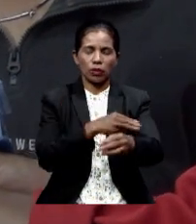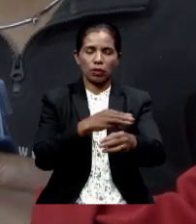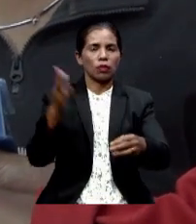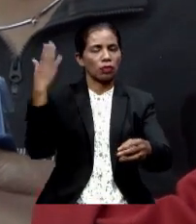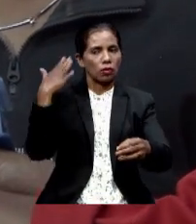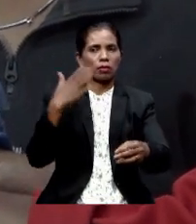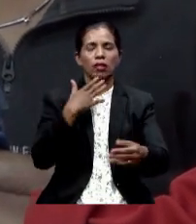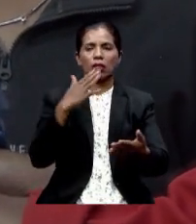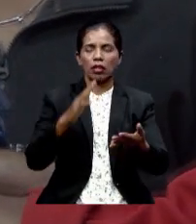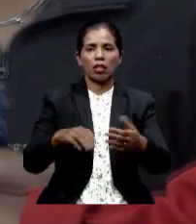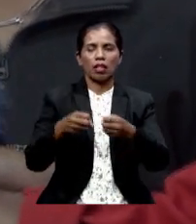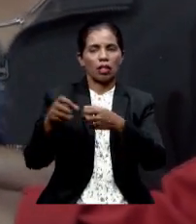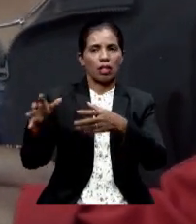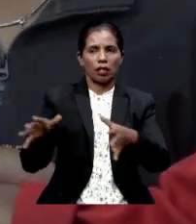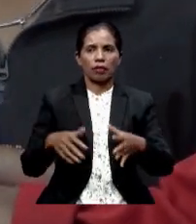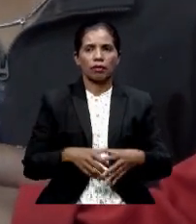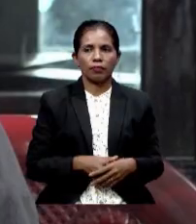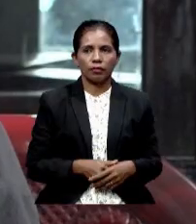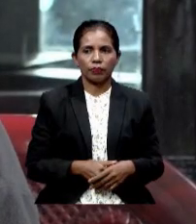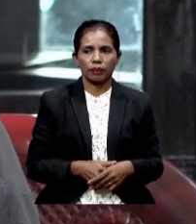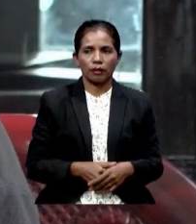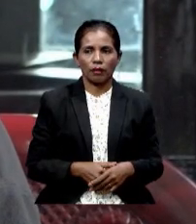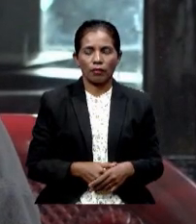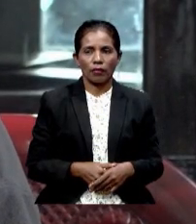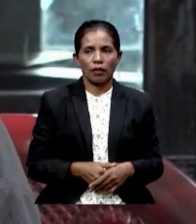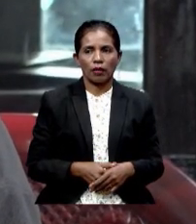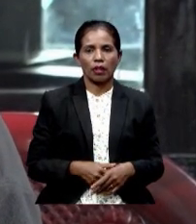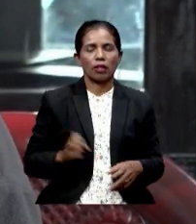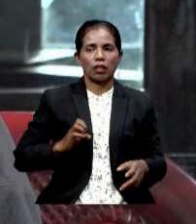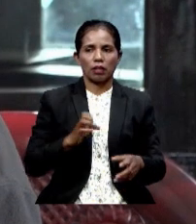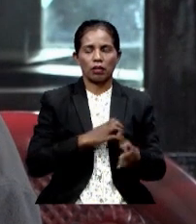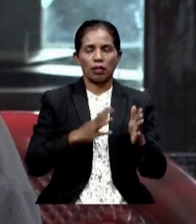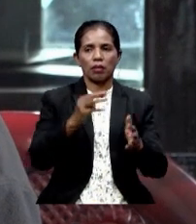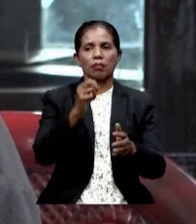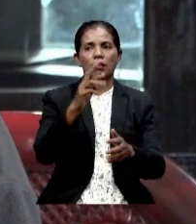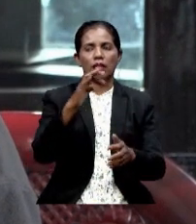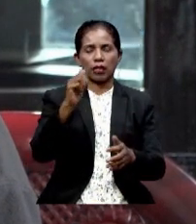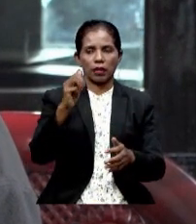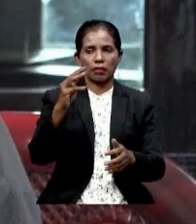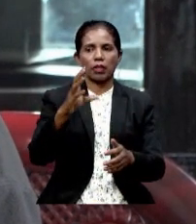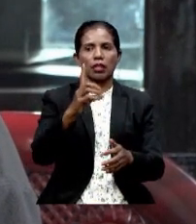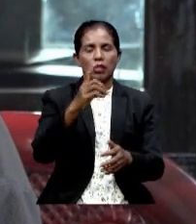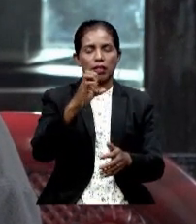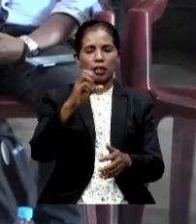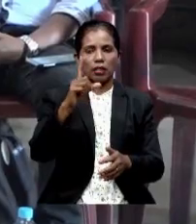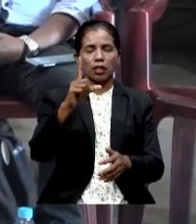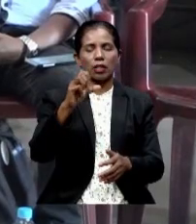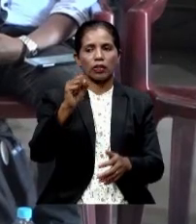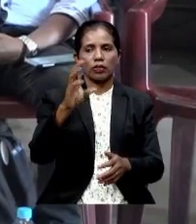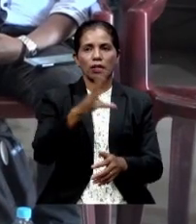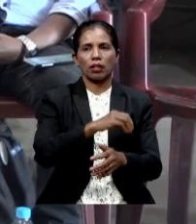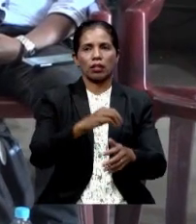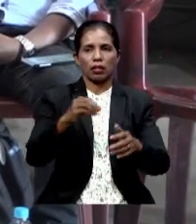que lá dia. De músicas, expressão de músicas. Além do embaixador Project Marimba Timor-Leste, Denilson Jr., HTT, Marimba